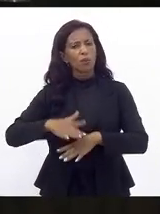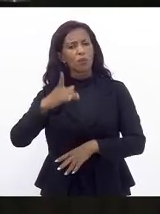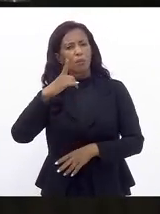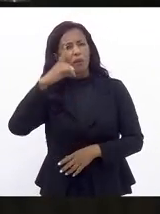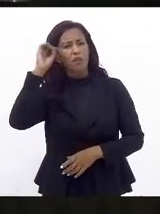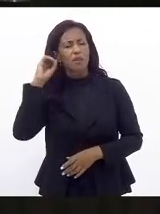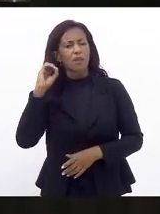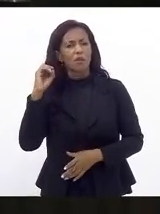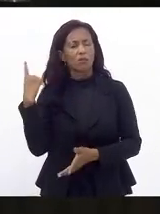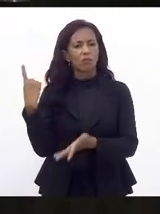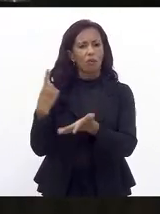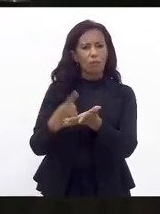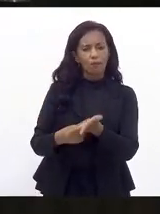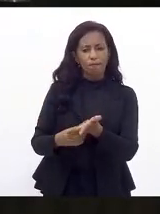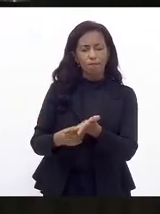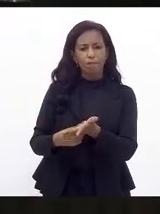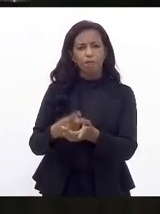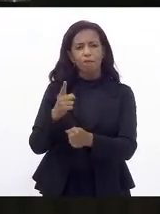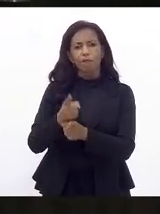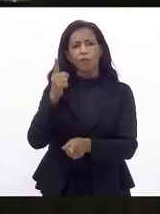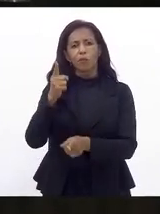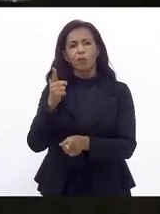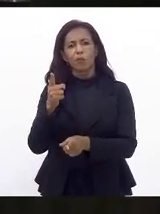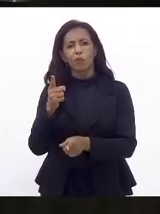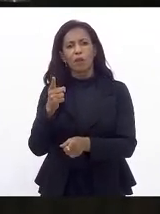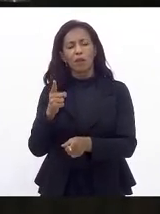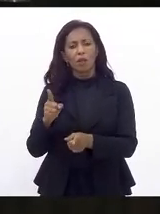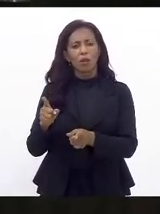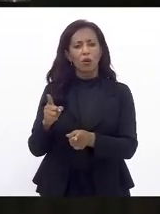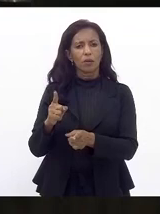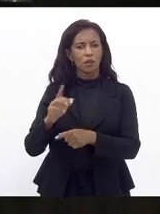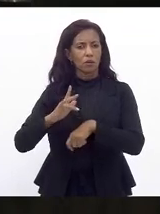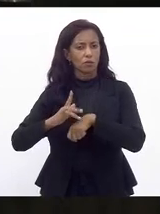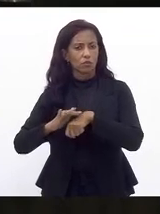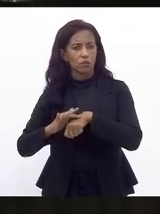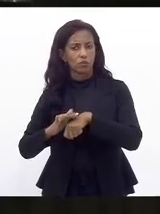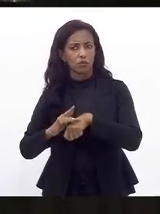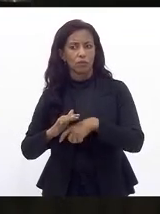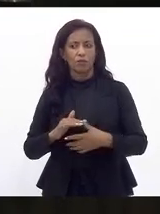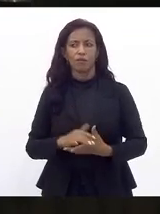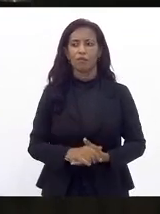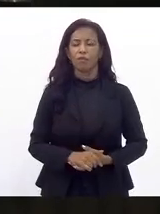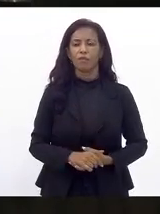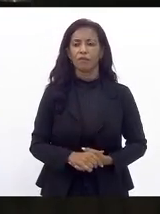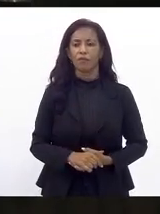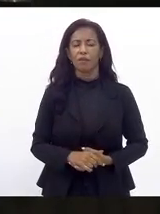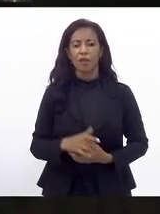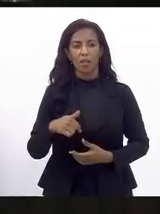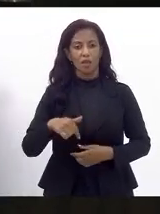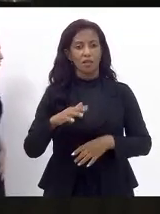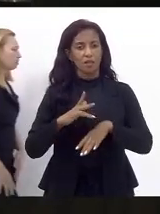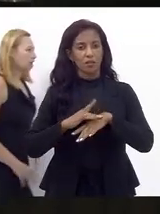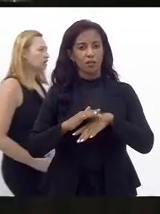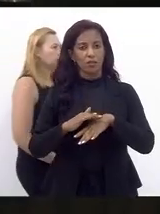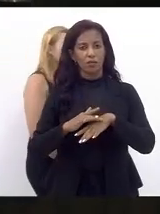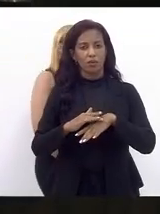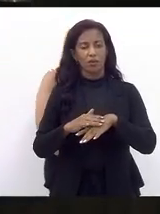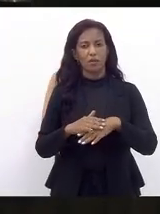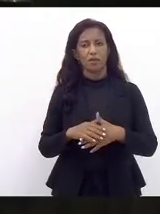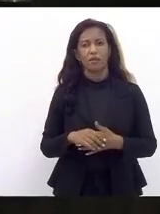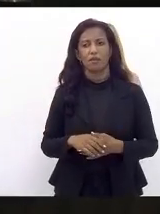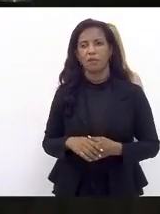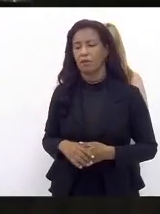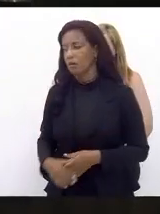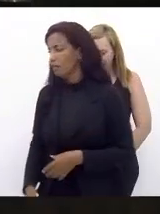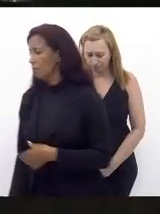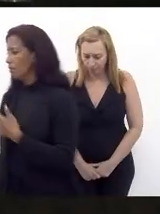for diagnosticado, ou quanto mais cedo se fizer a prevenção desta doença, mais vidas